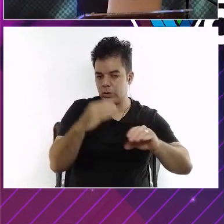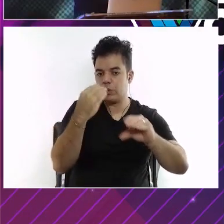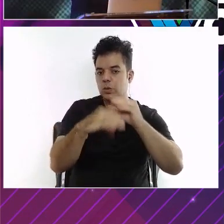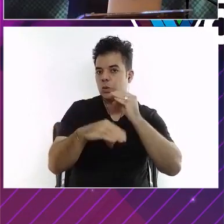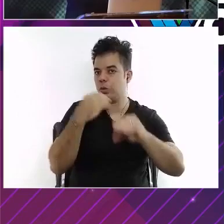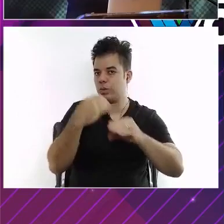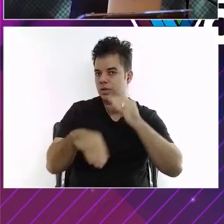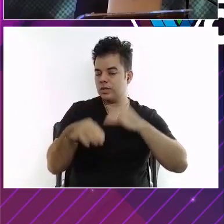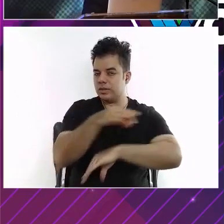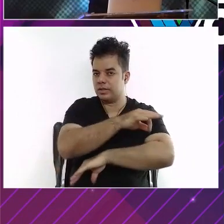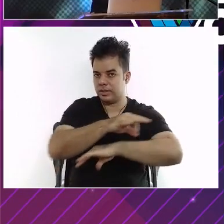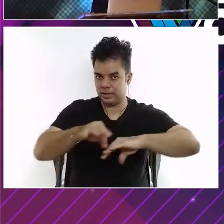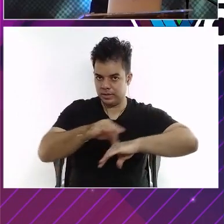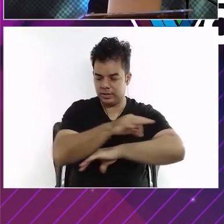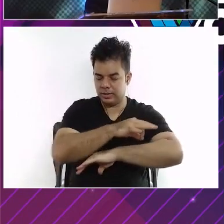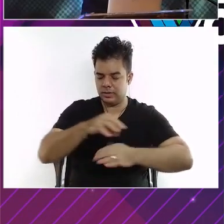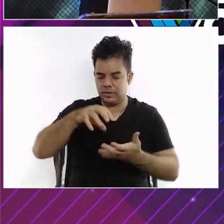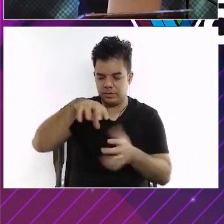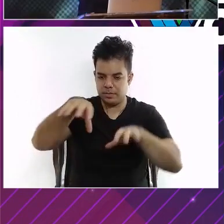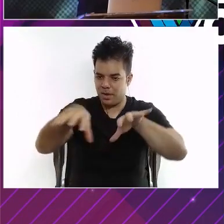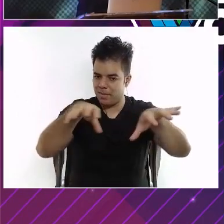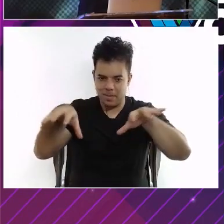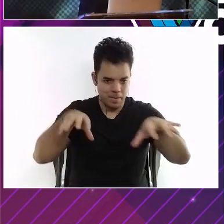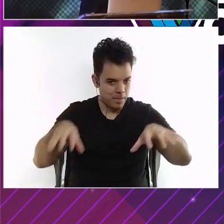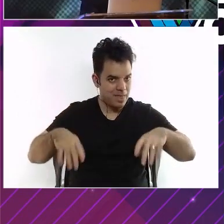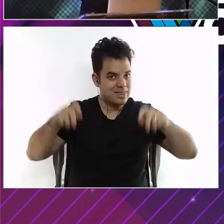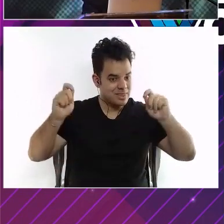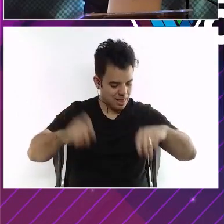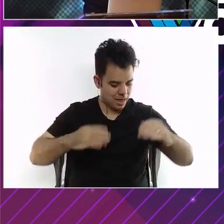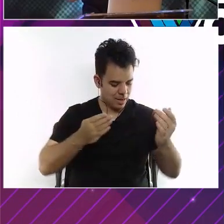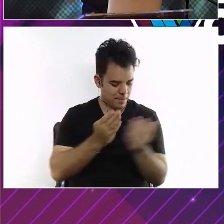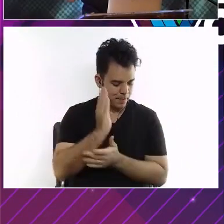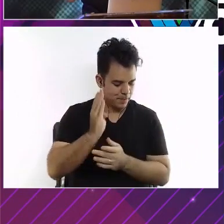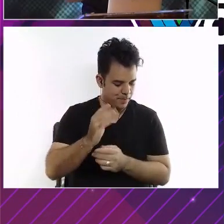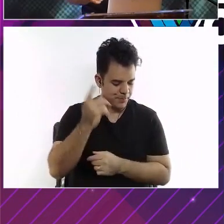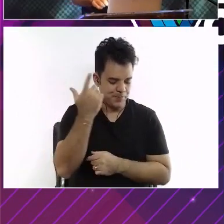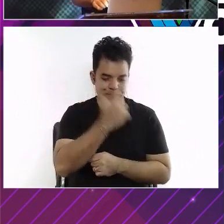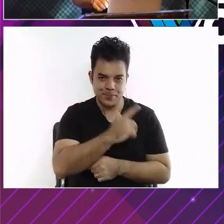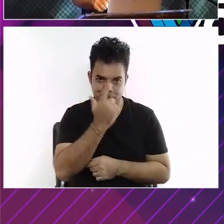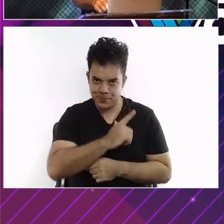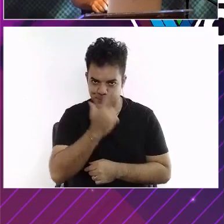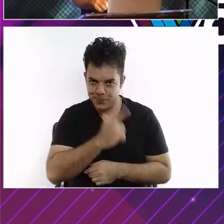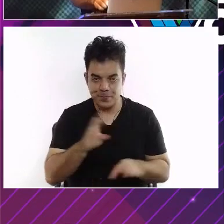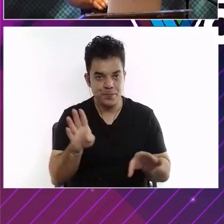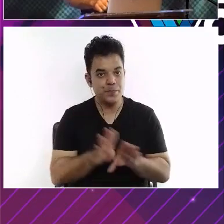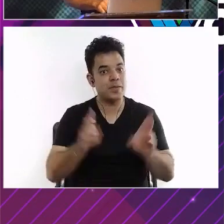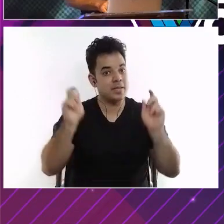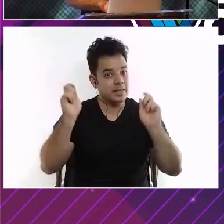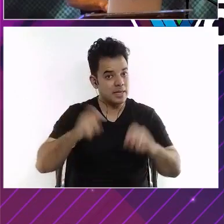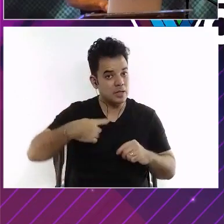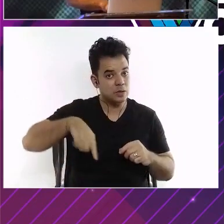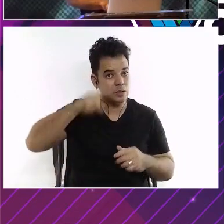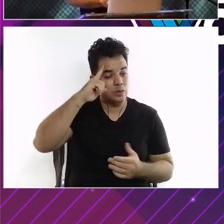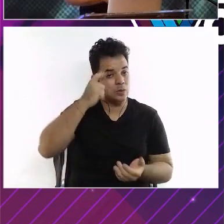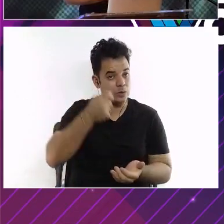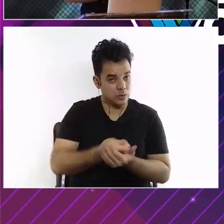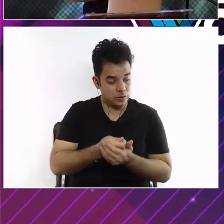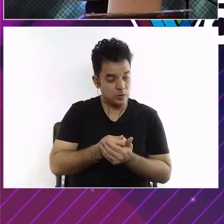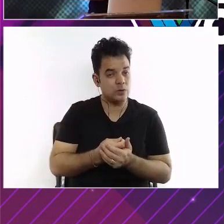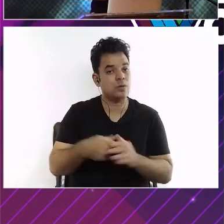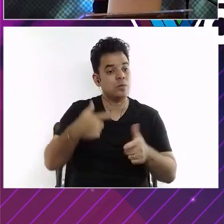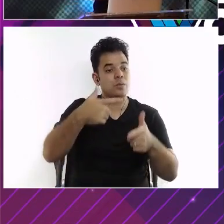descentralizada permite, não obriga, permite que a gente tome as decisões onde os problemas estão